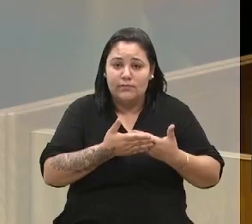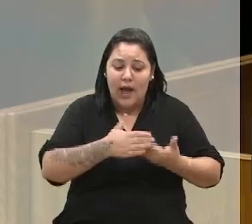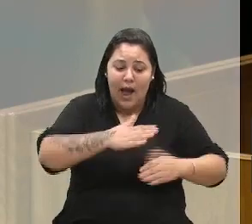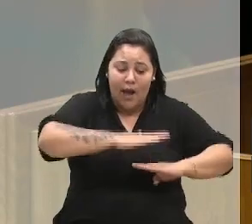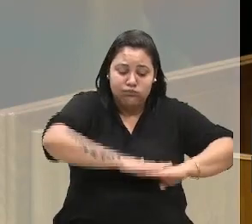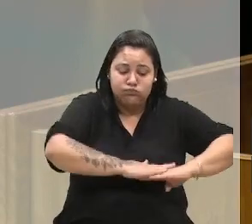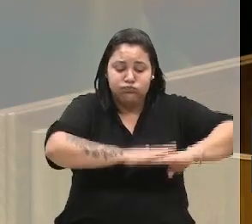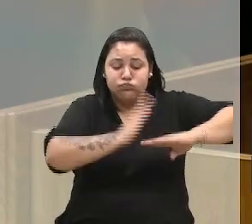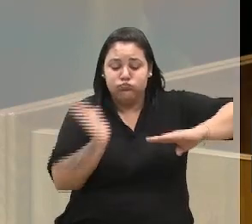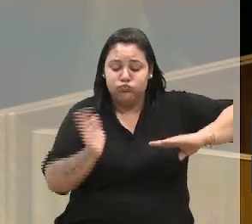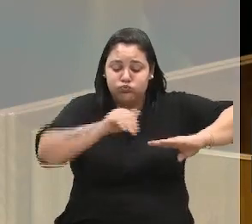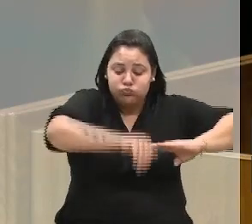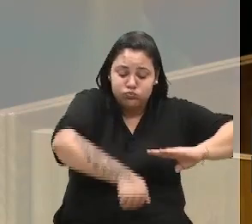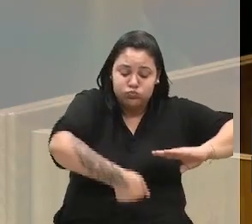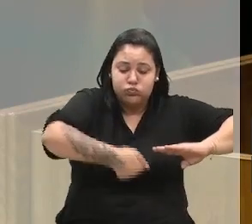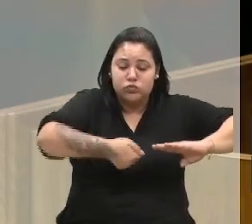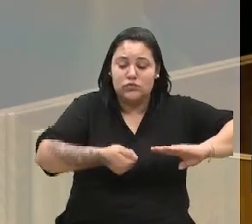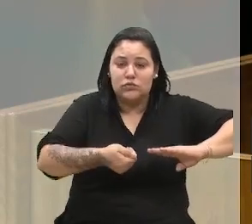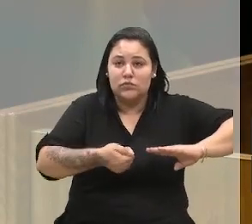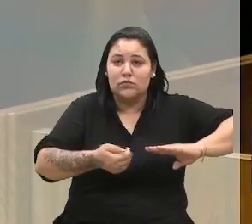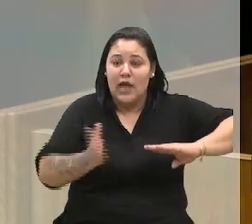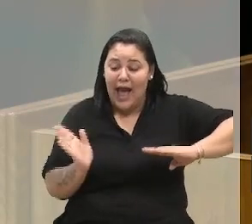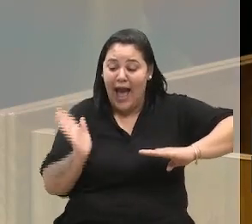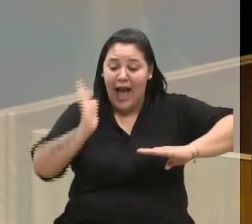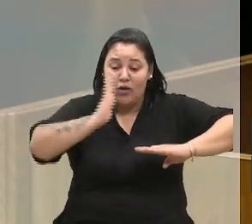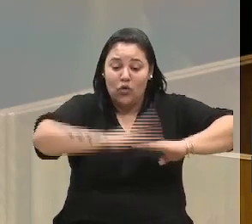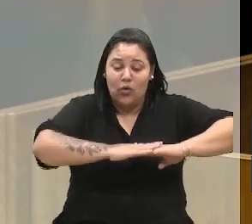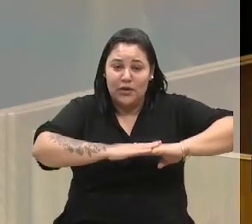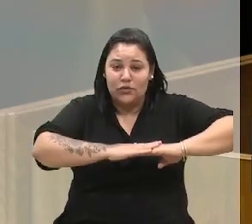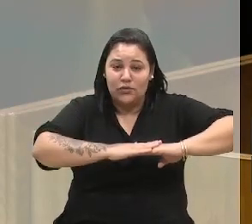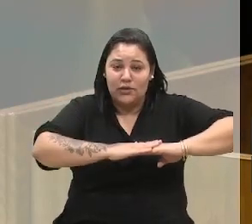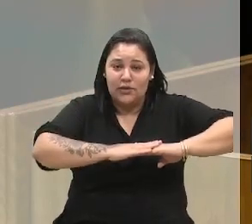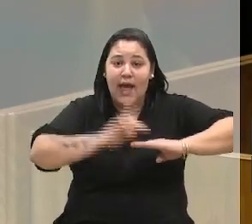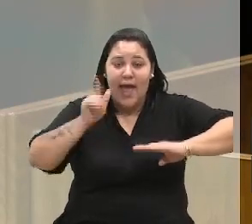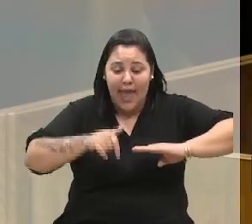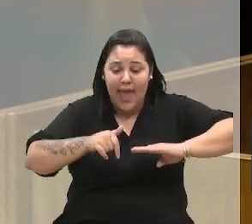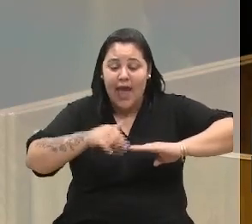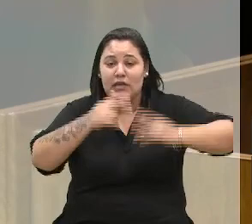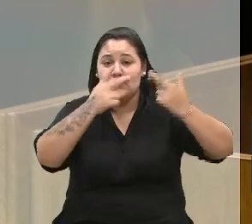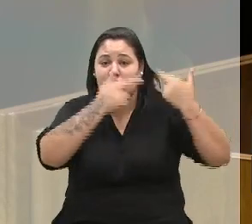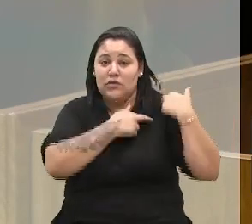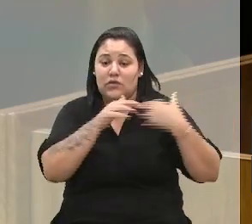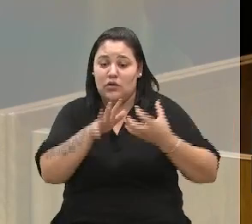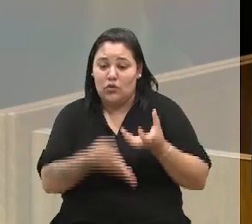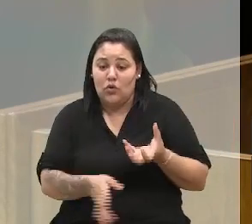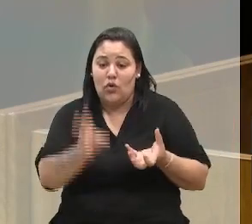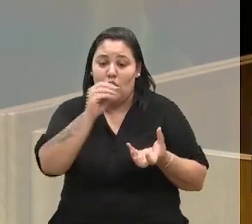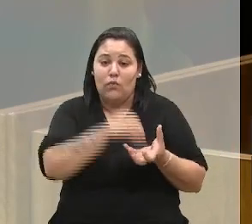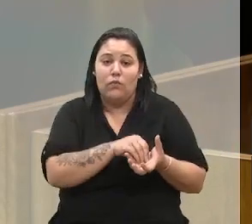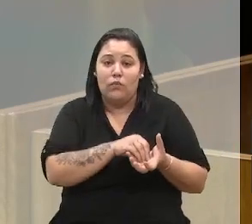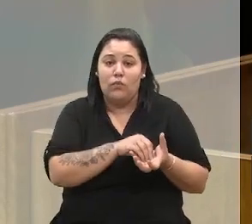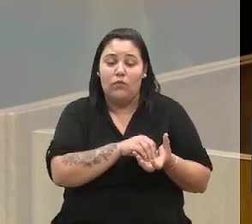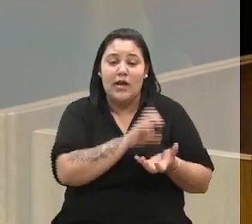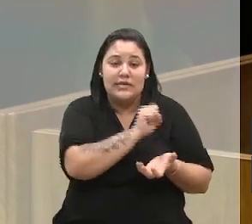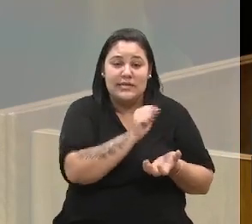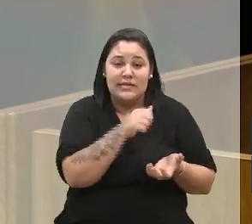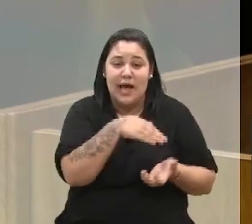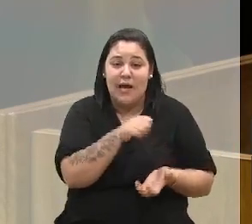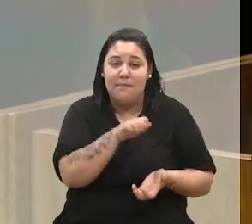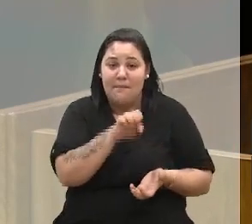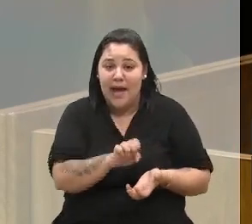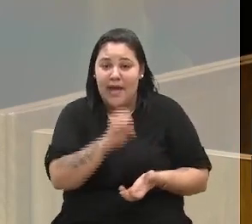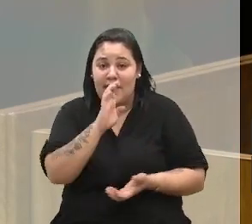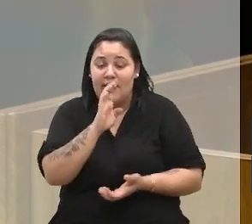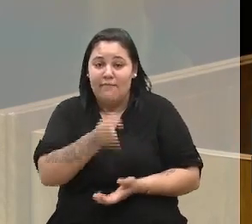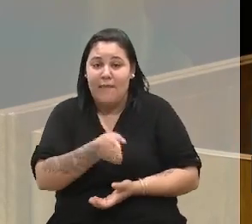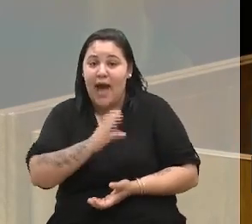da cobertura fica com a Codeca. No contrato Samay Codeca. Estou fazendo uma indicação